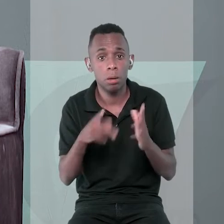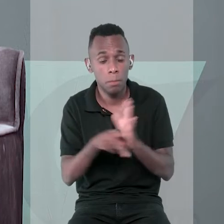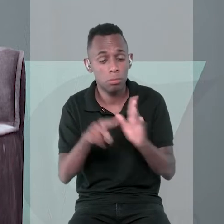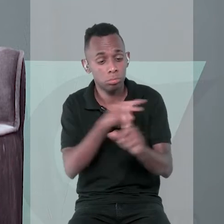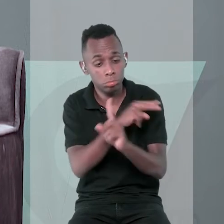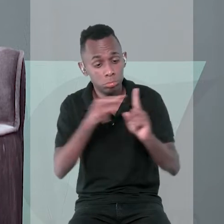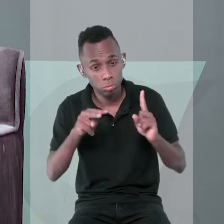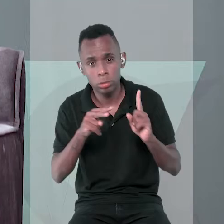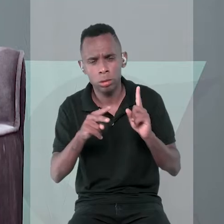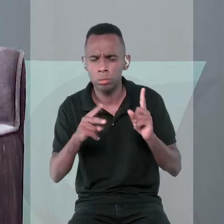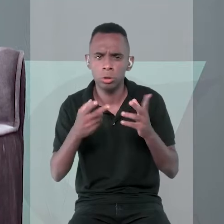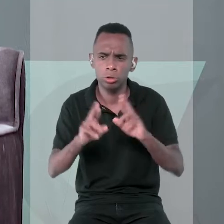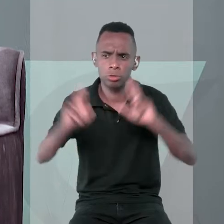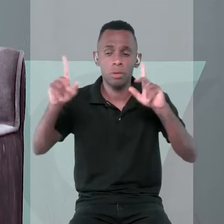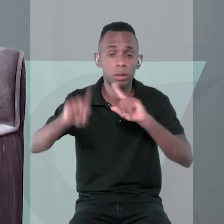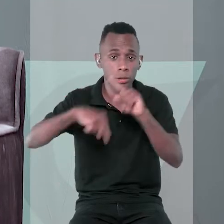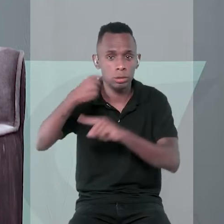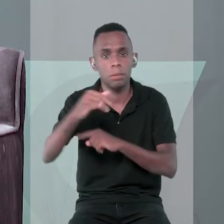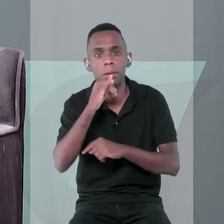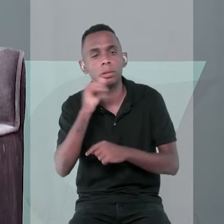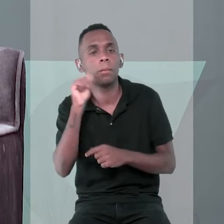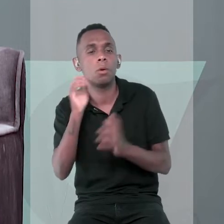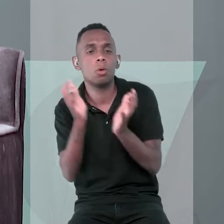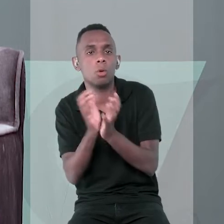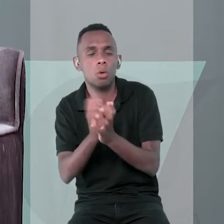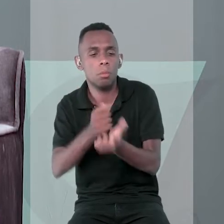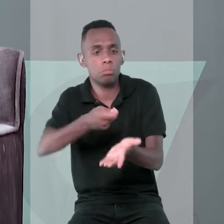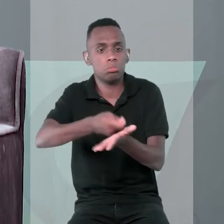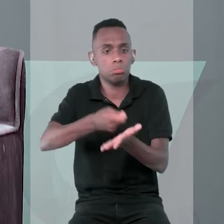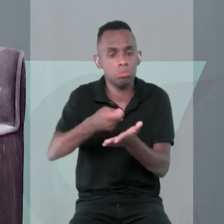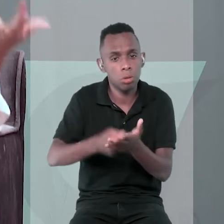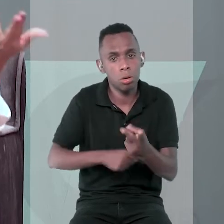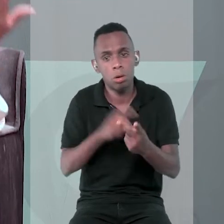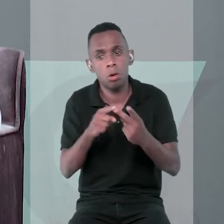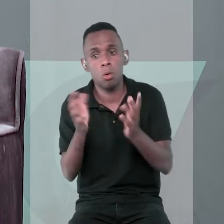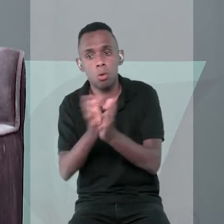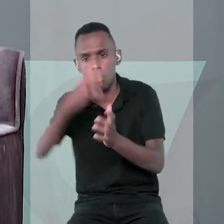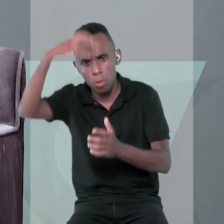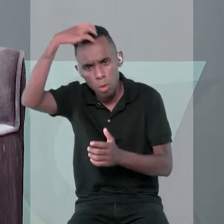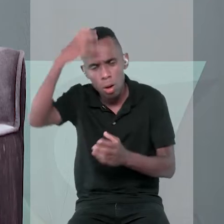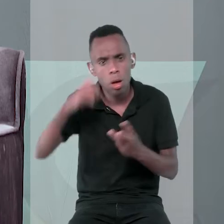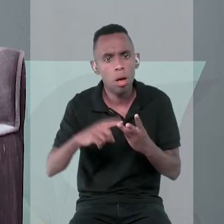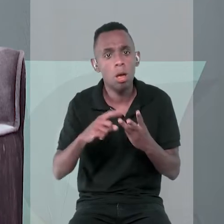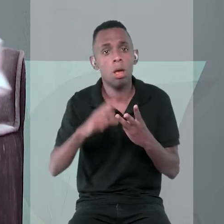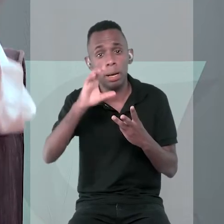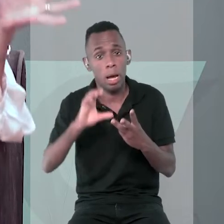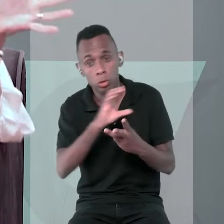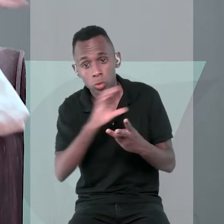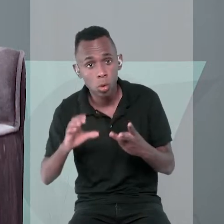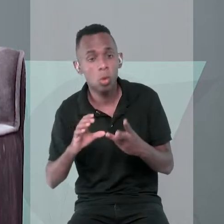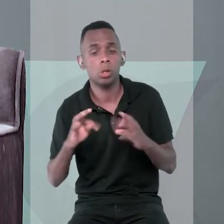visões absolutamente contraditórias depois, por feministas, por monarquistas, por católicos, ou seja, desde